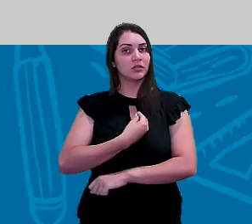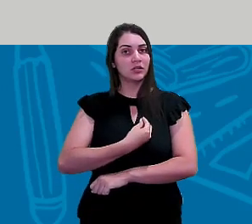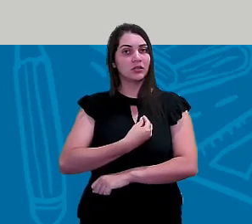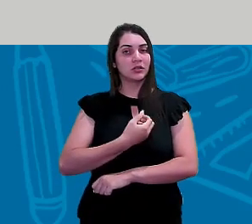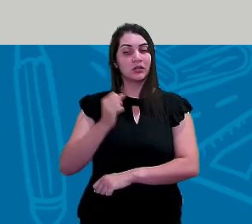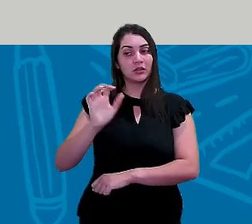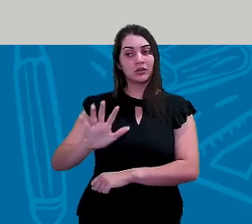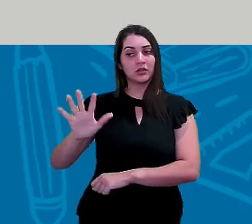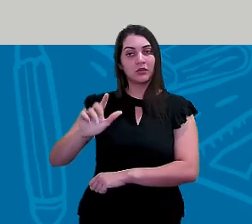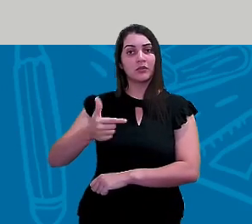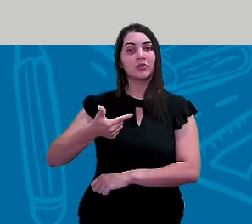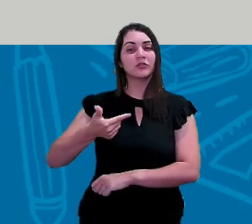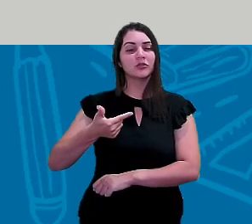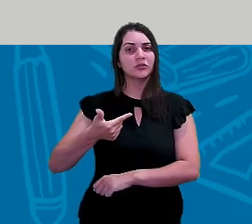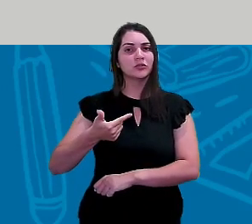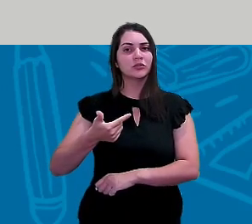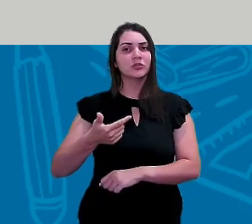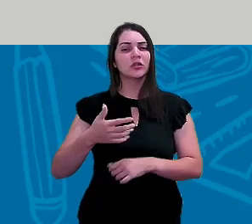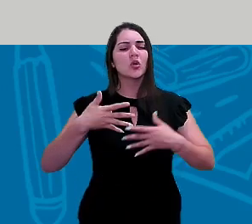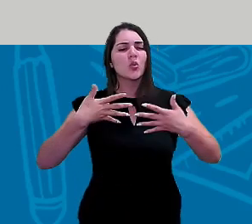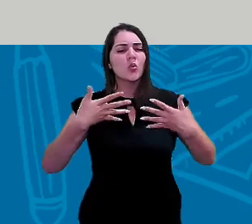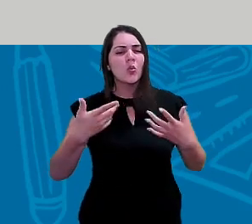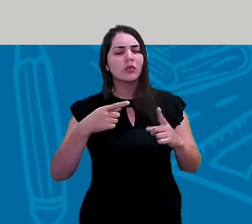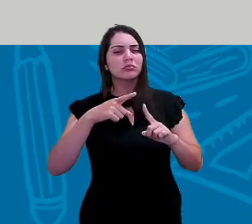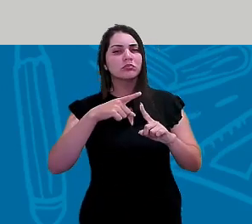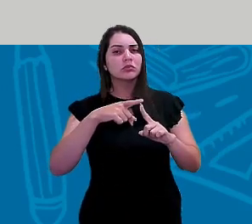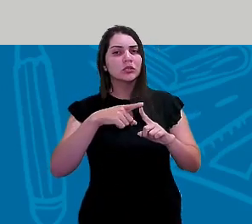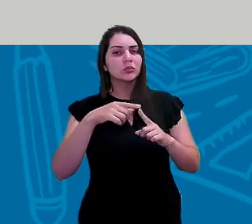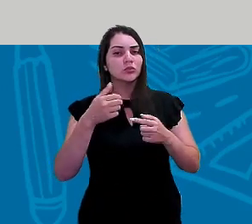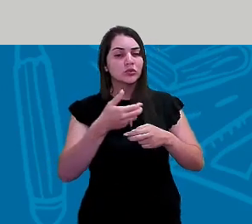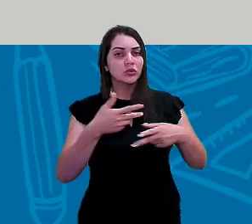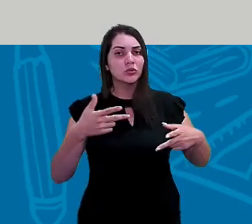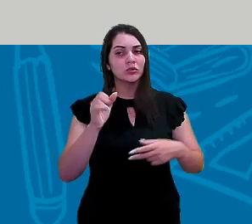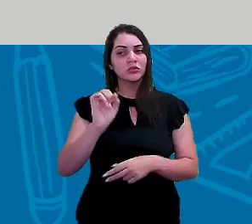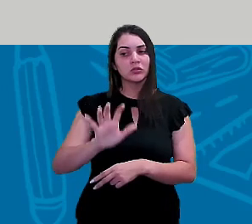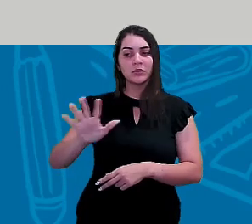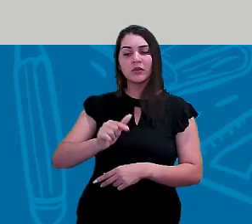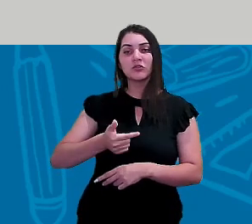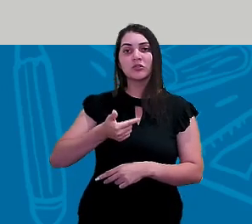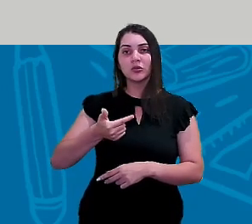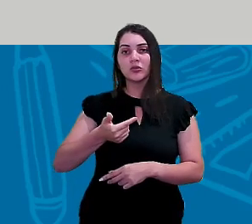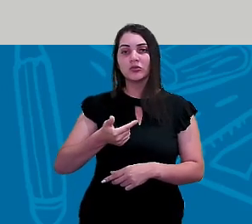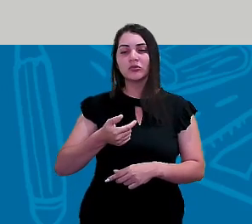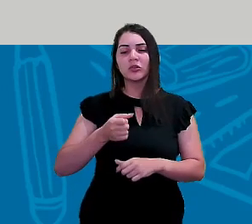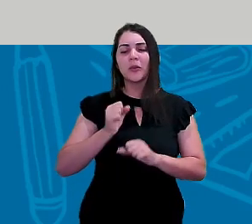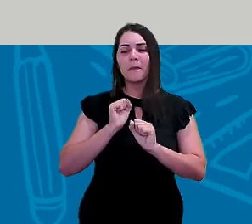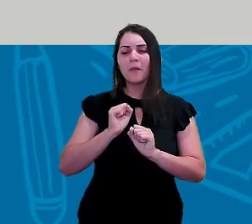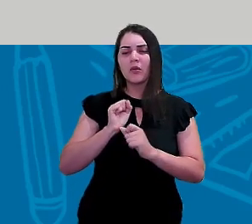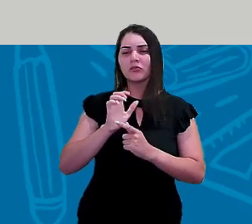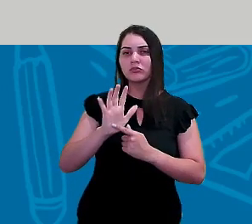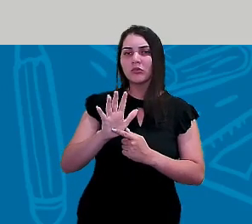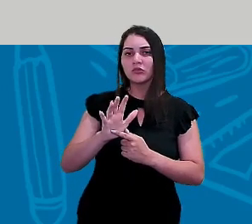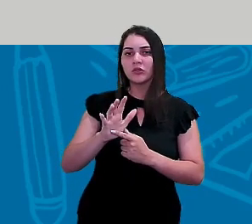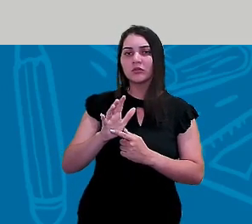2? Quais são os elementos da imagem 2 que a gente pode retratar a natureza?